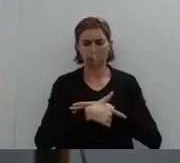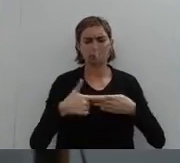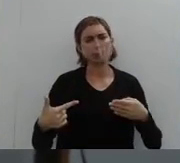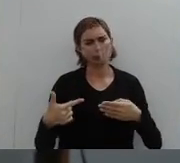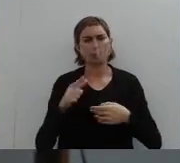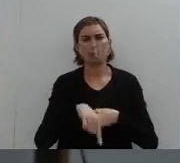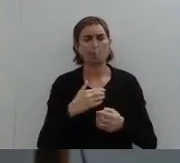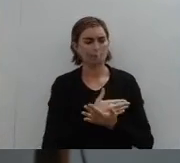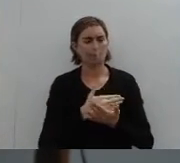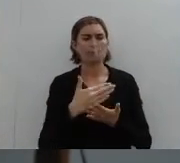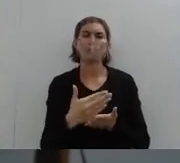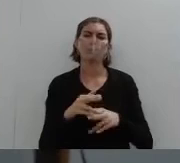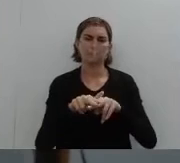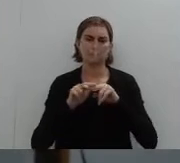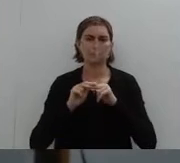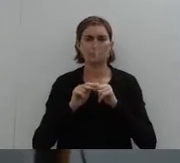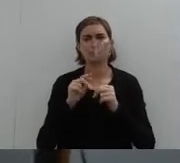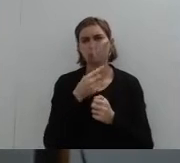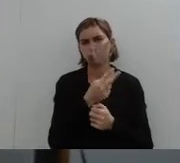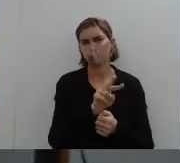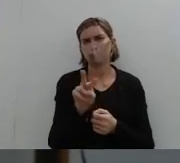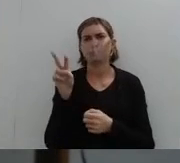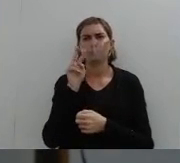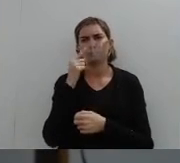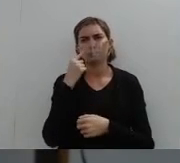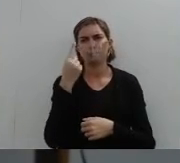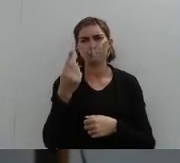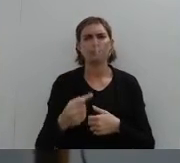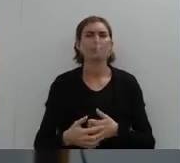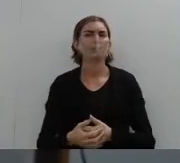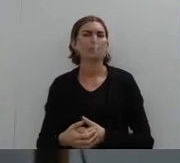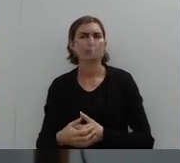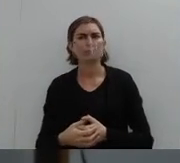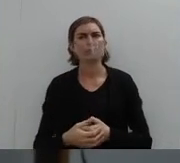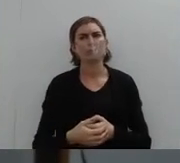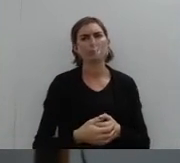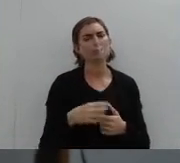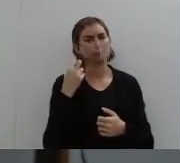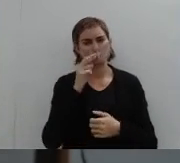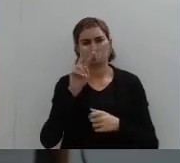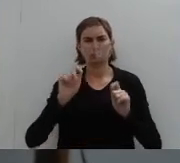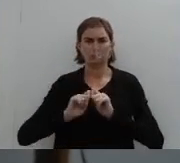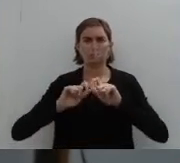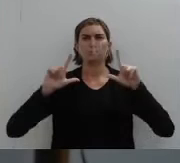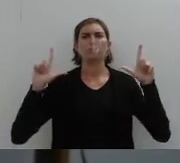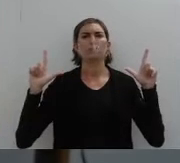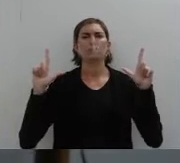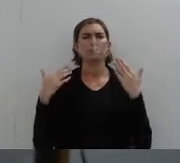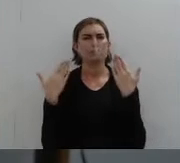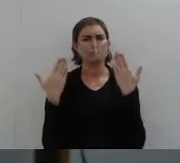ver com sua origem. Por isso eu gostaria que vocês dessem uma olhada mais uma vez para o nosso slide, para que